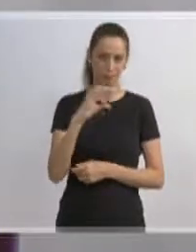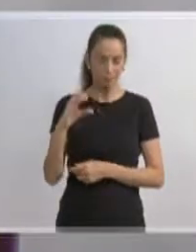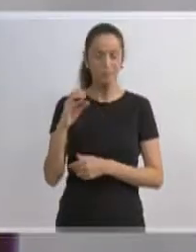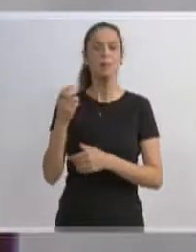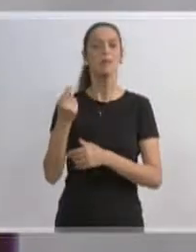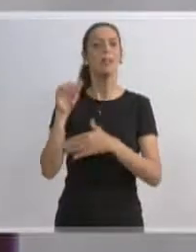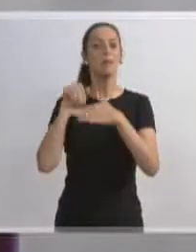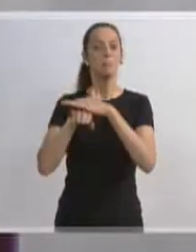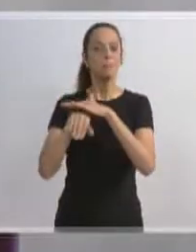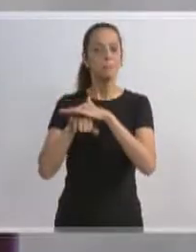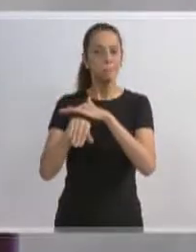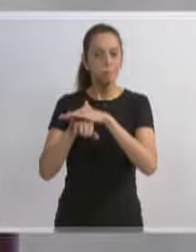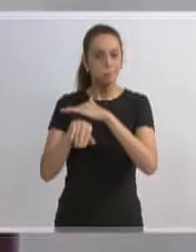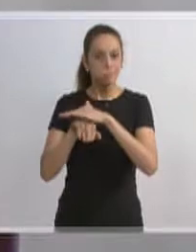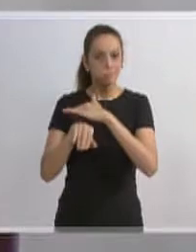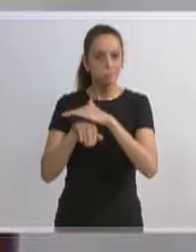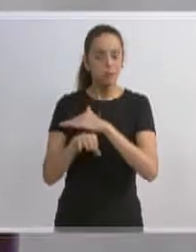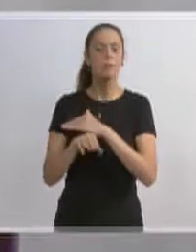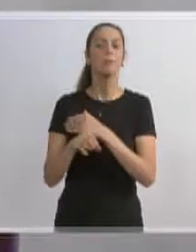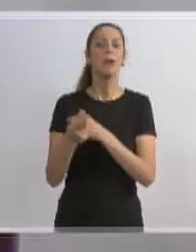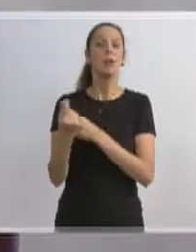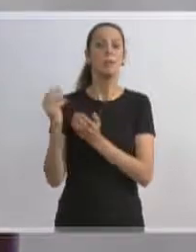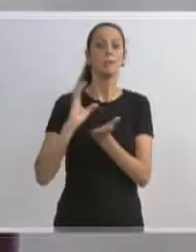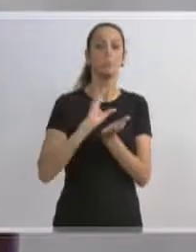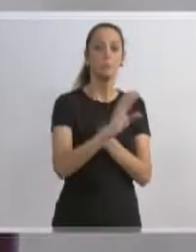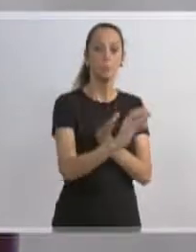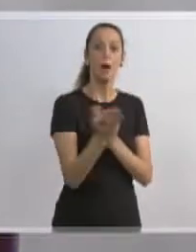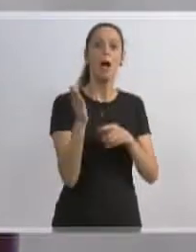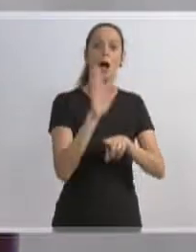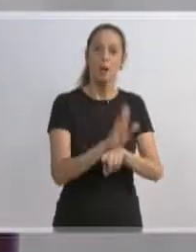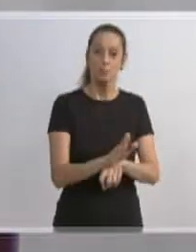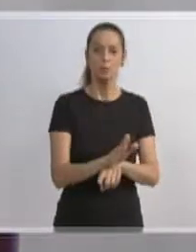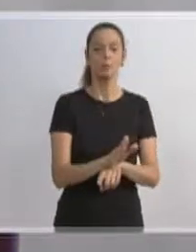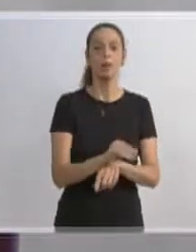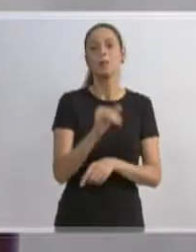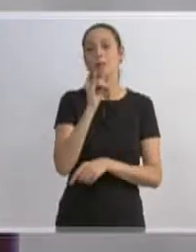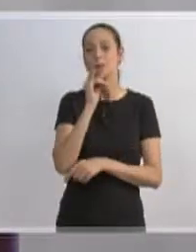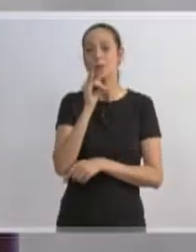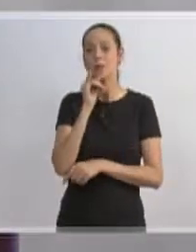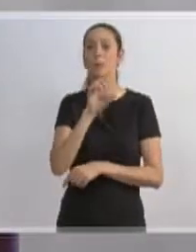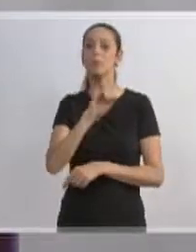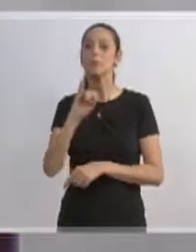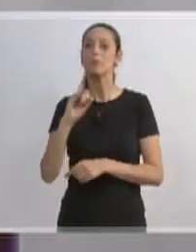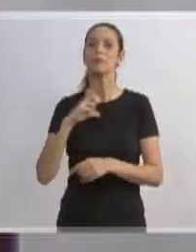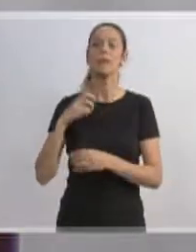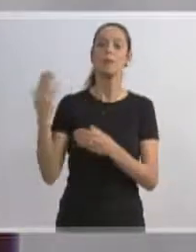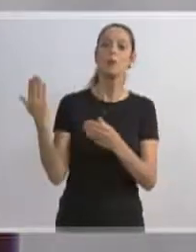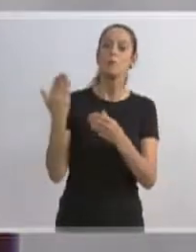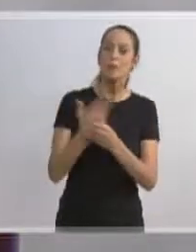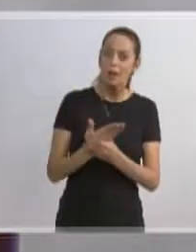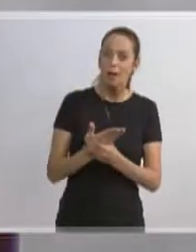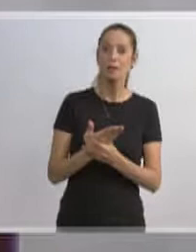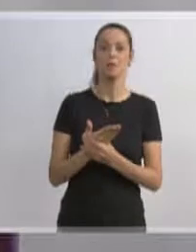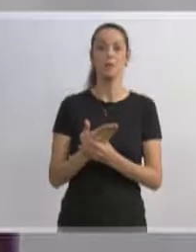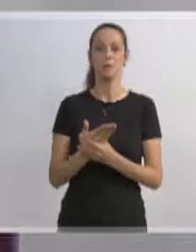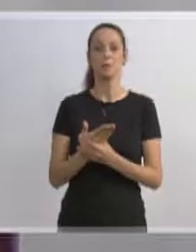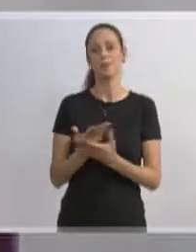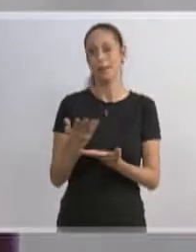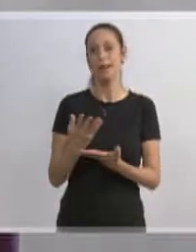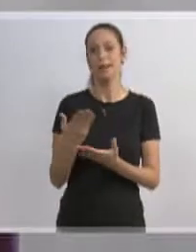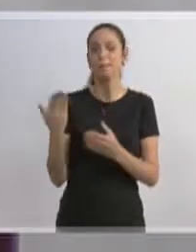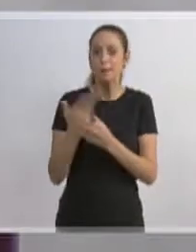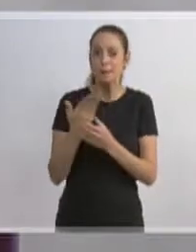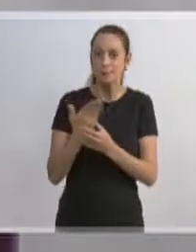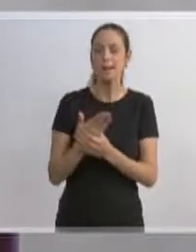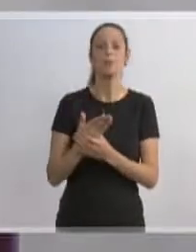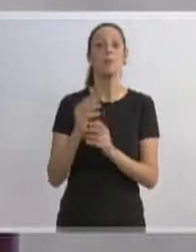pudéssemos trabalhar no sentido de procurar o valor das transações penais, né, de processos que têm relação ao fórum, para a gente conseguir fazer